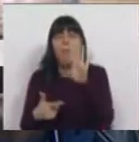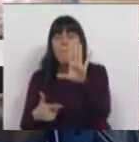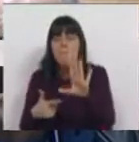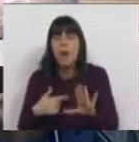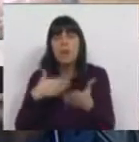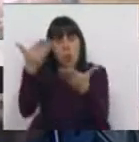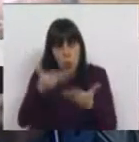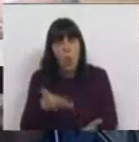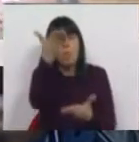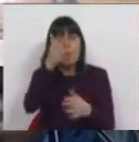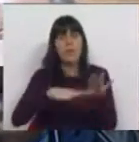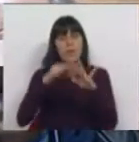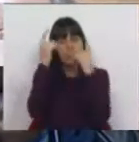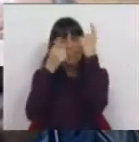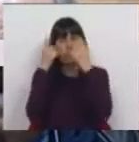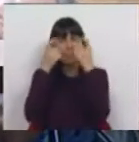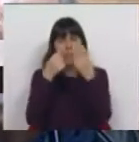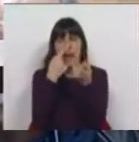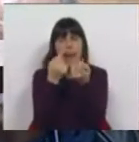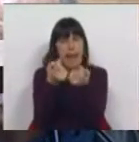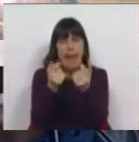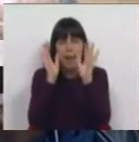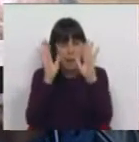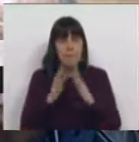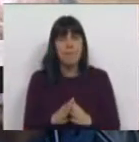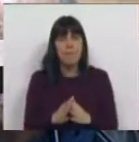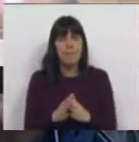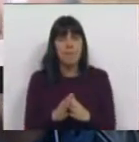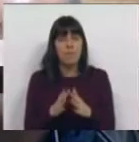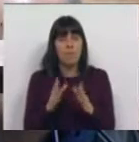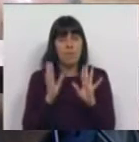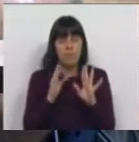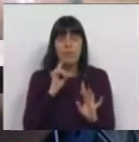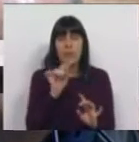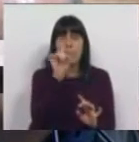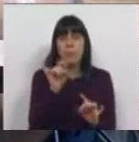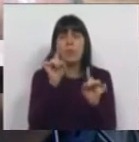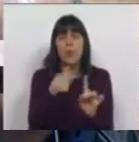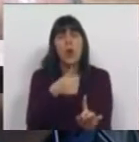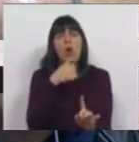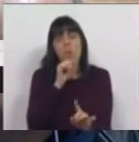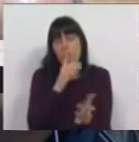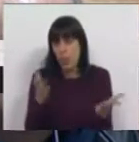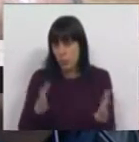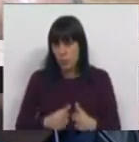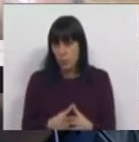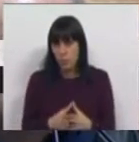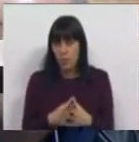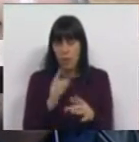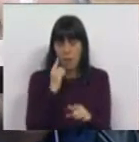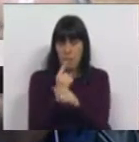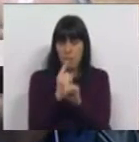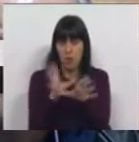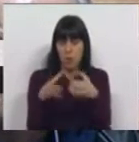eu convido o senhor deputado a fazer um exercício muito parecido com esse, que é o de fazer a seguinte pergunta. Como é que é possível que a